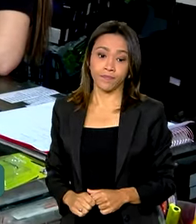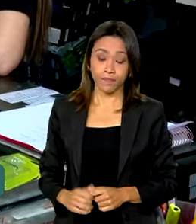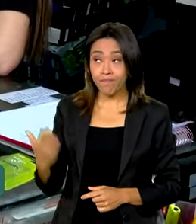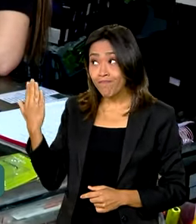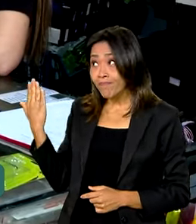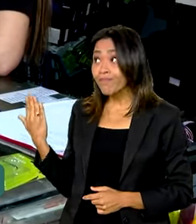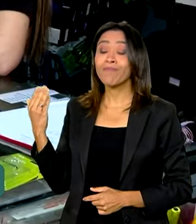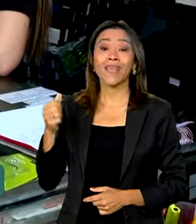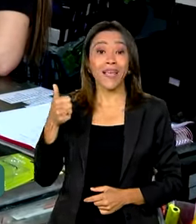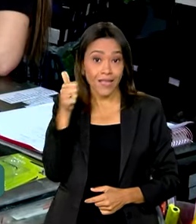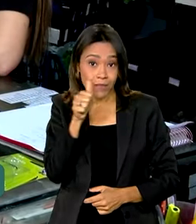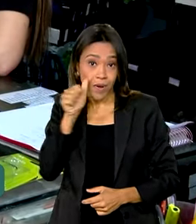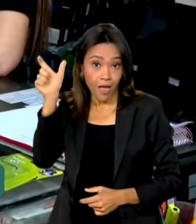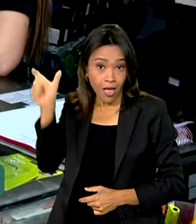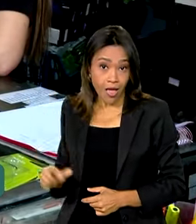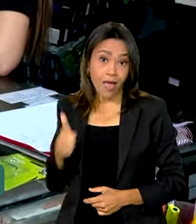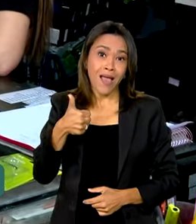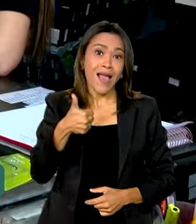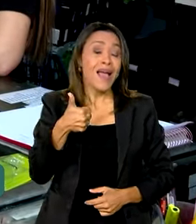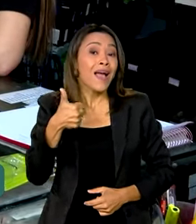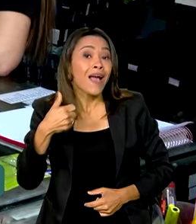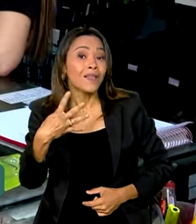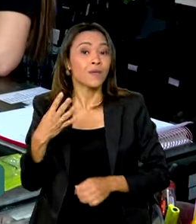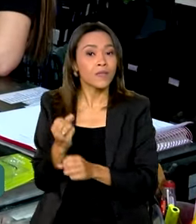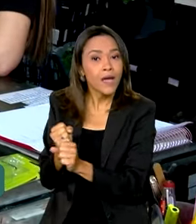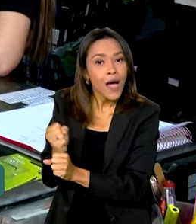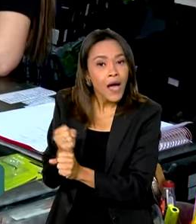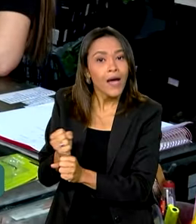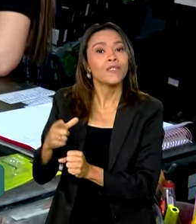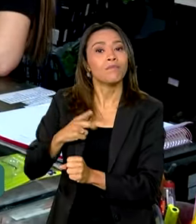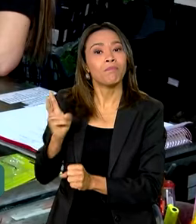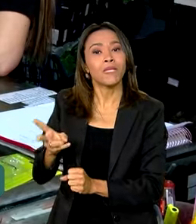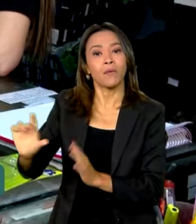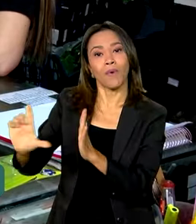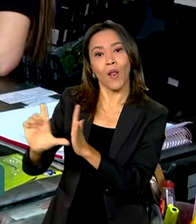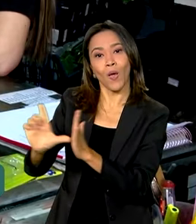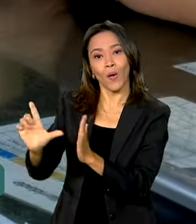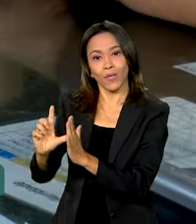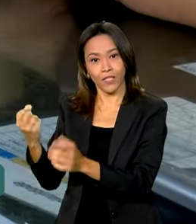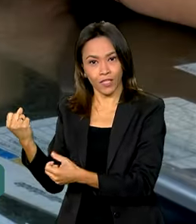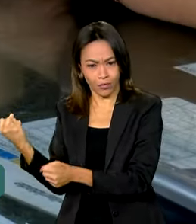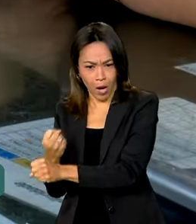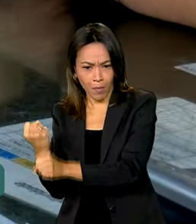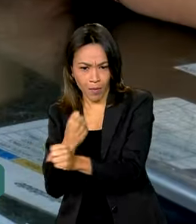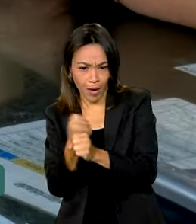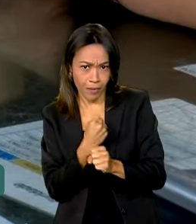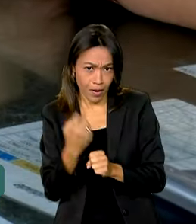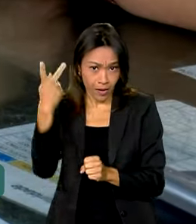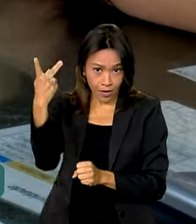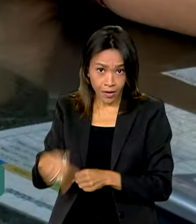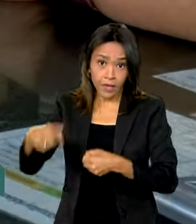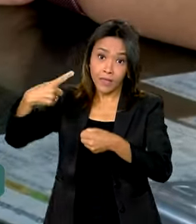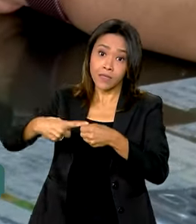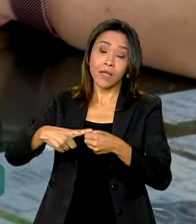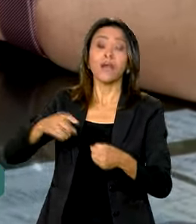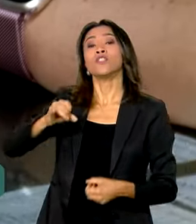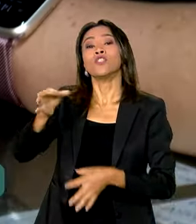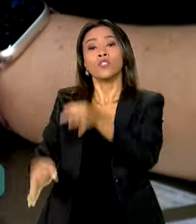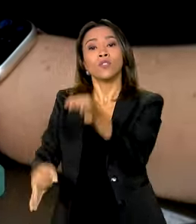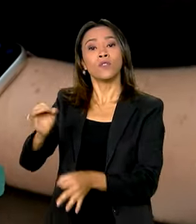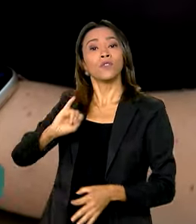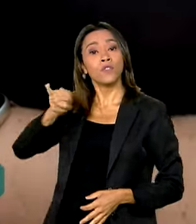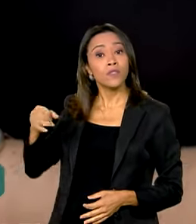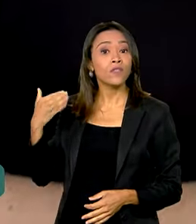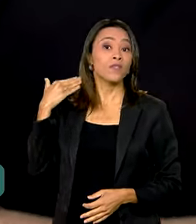Há 14 anos, Flávia mantém uma loja de materiais de construção no centro de Juiz de Fora. O comércio fica no cruzamento da Avenida